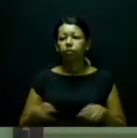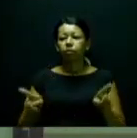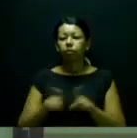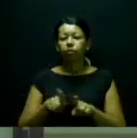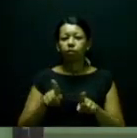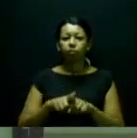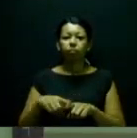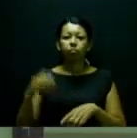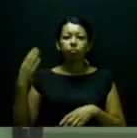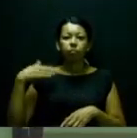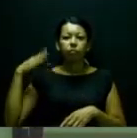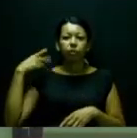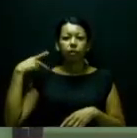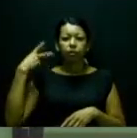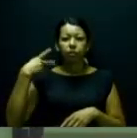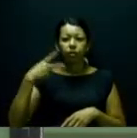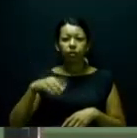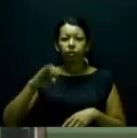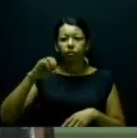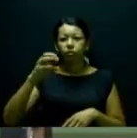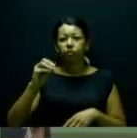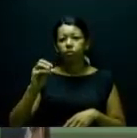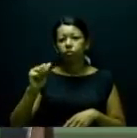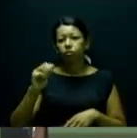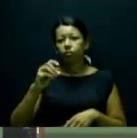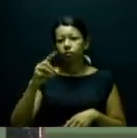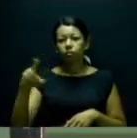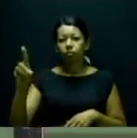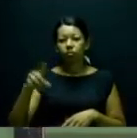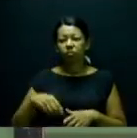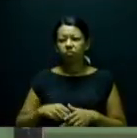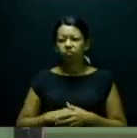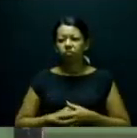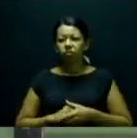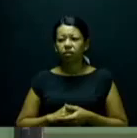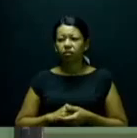também do ex-vereador João Mineiro. Obrigado pela presença.